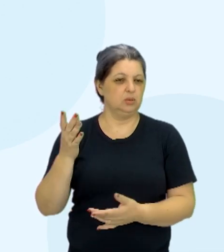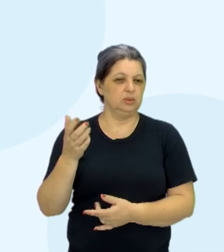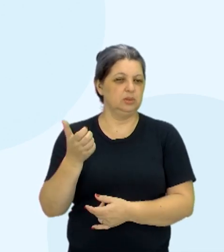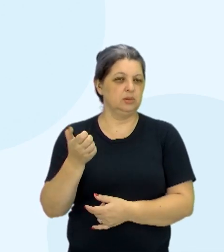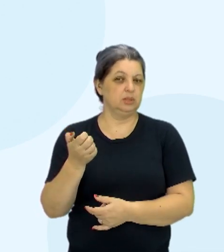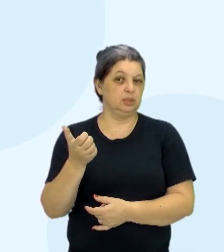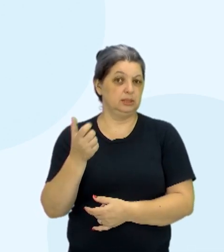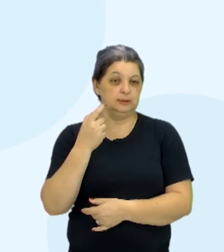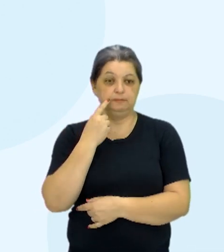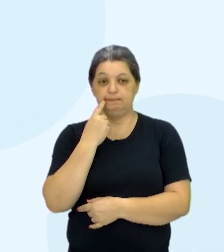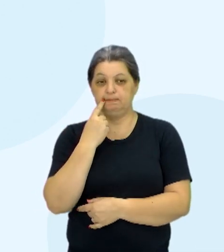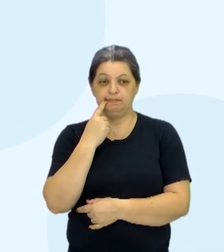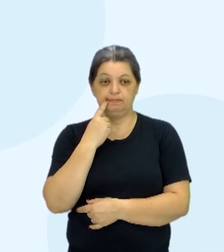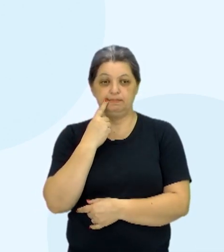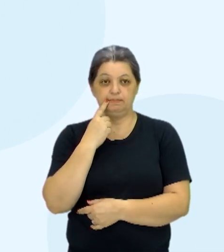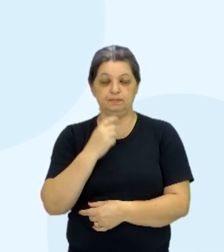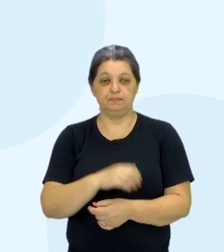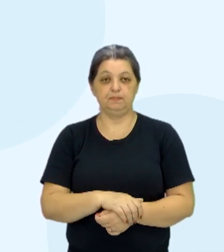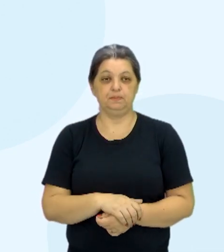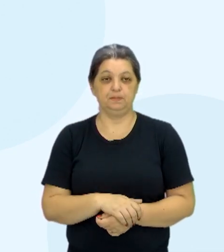canetinha, Tati?